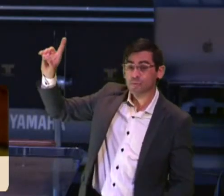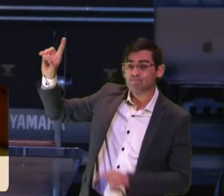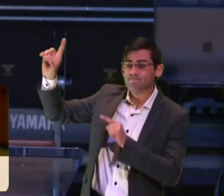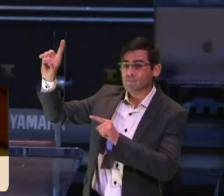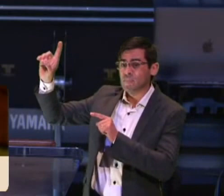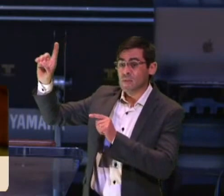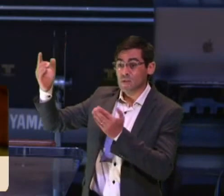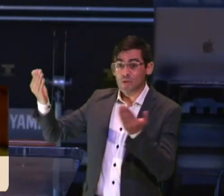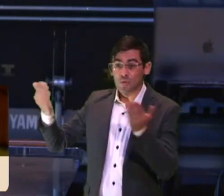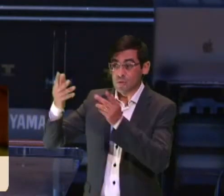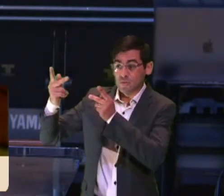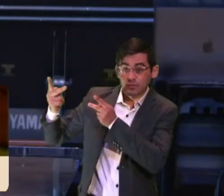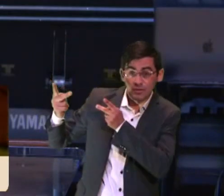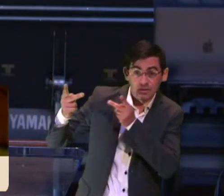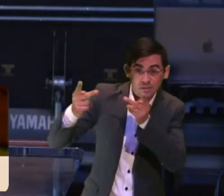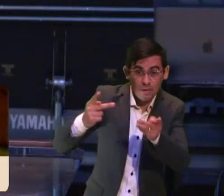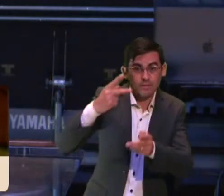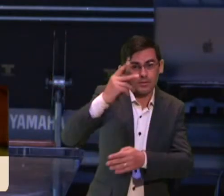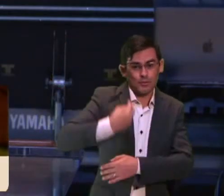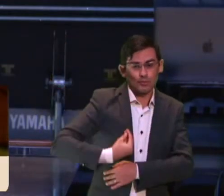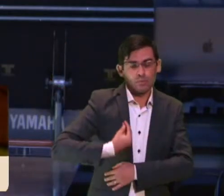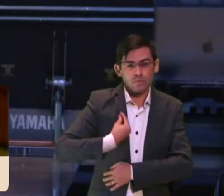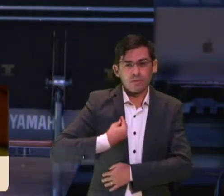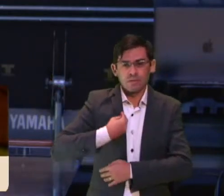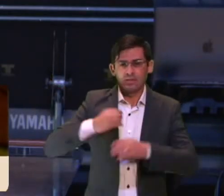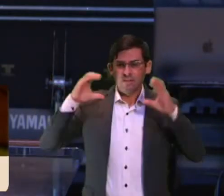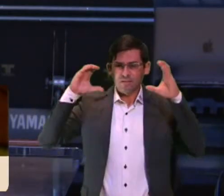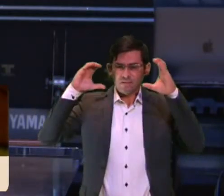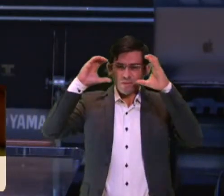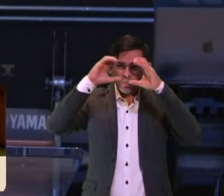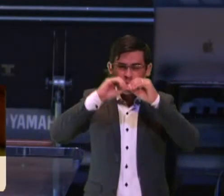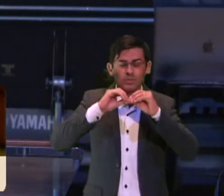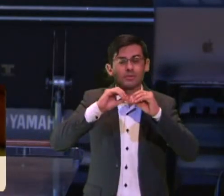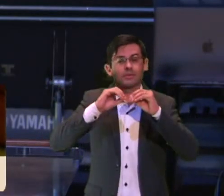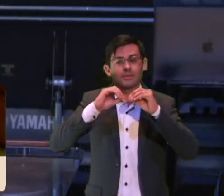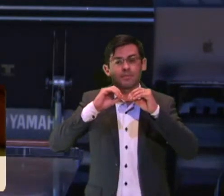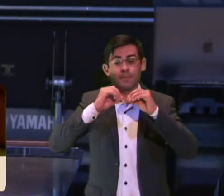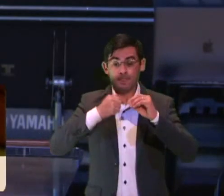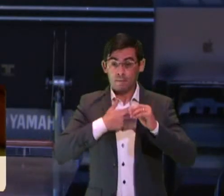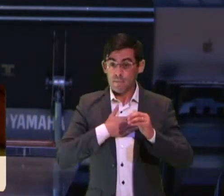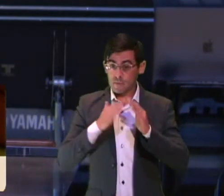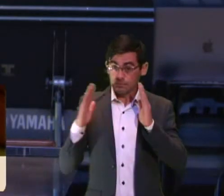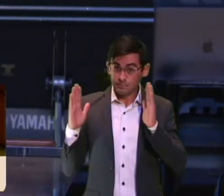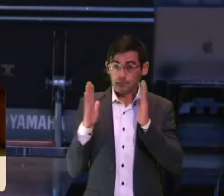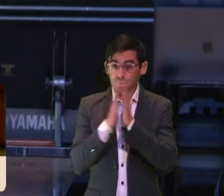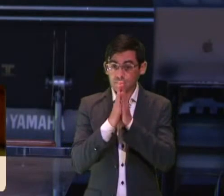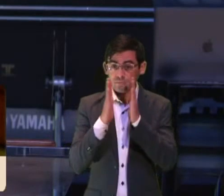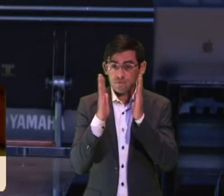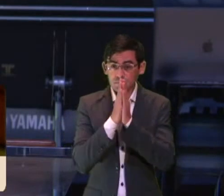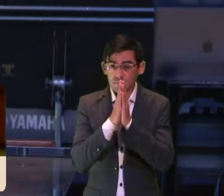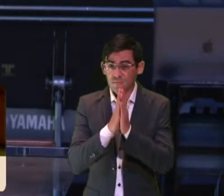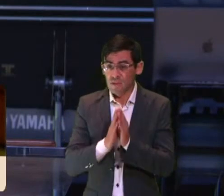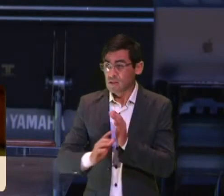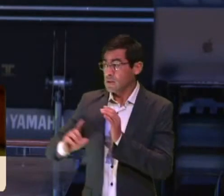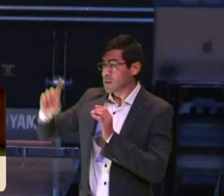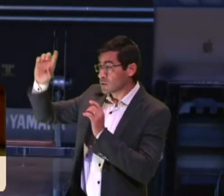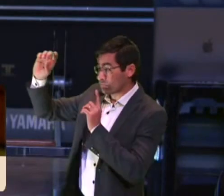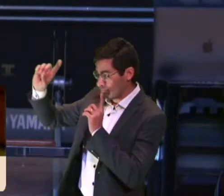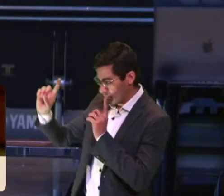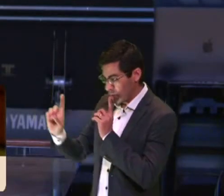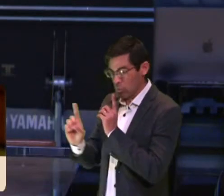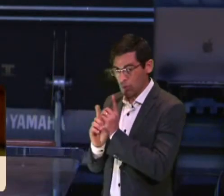te visitasse esta noite. A minha oração é que Ele possa me encontrar